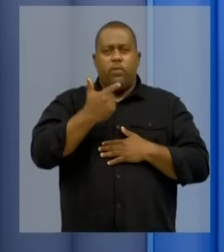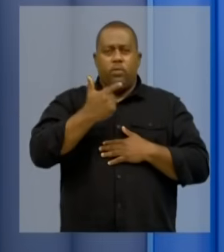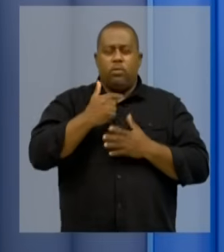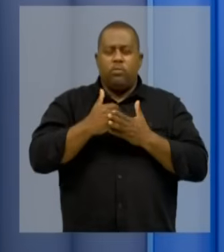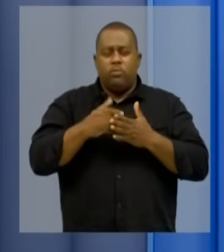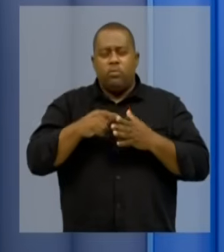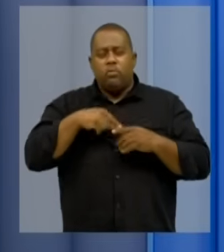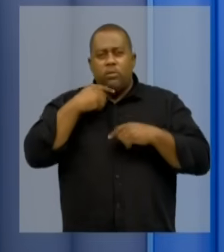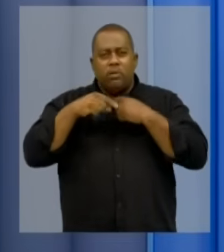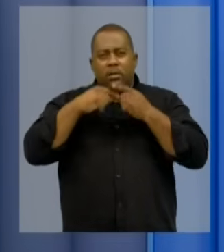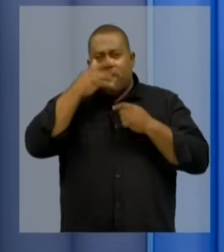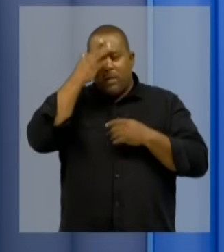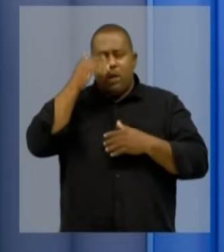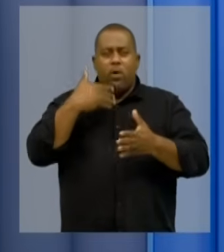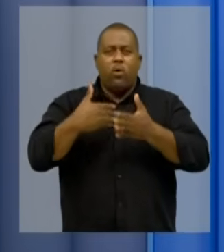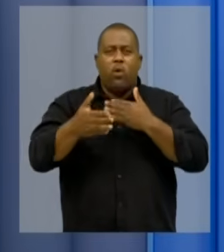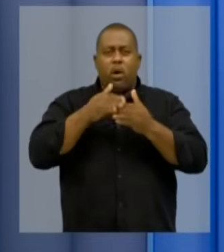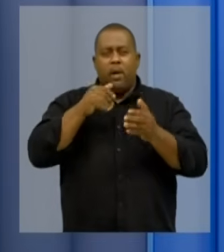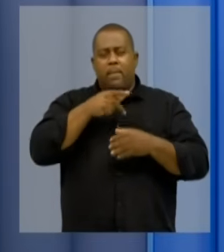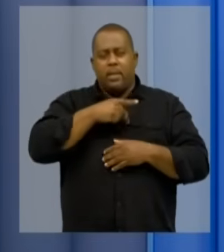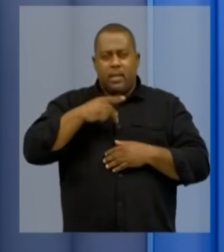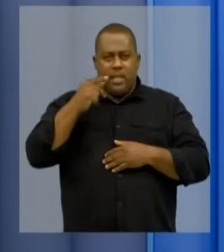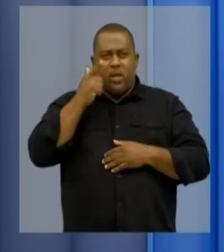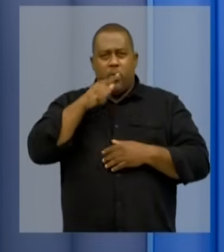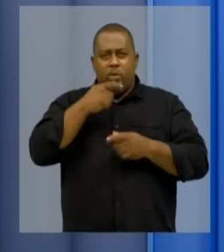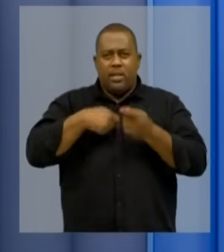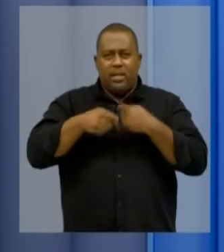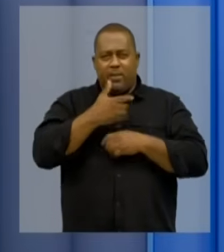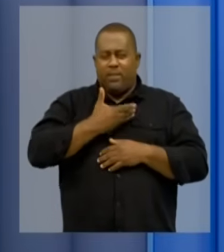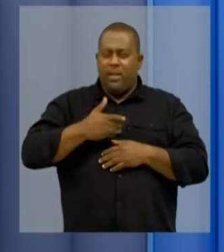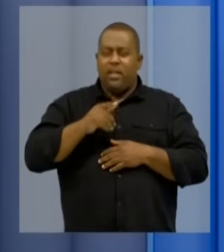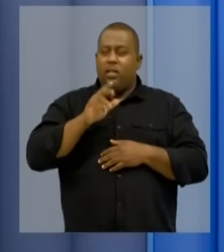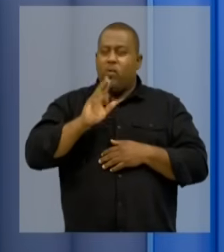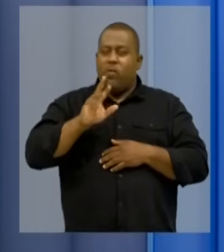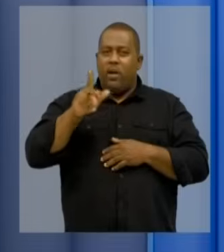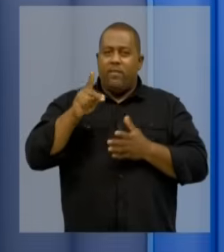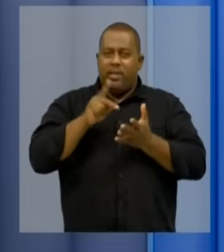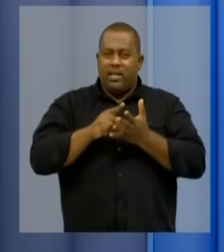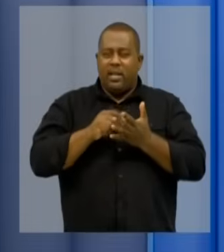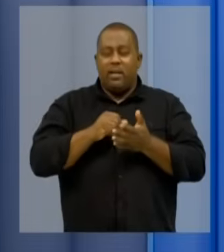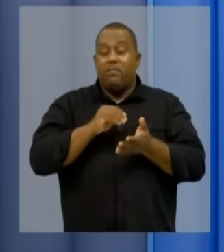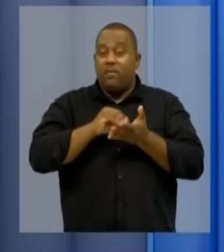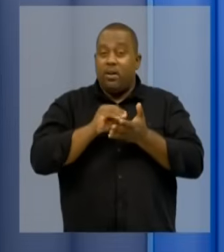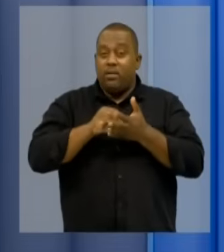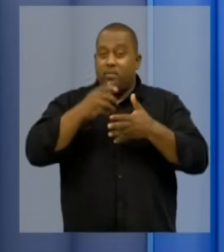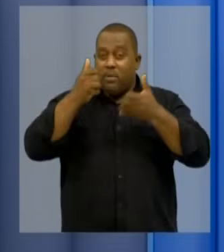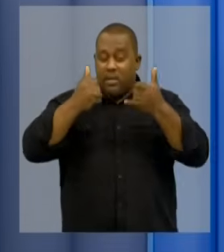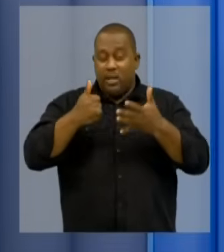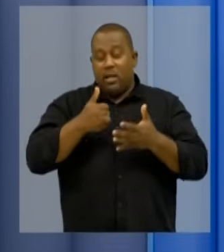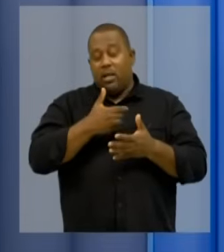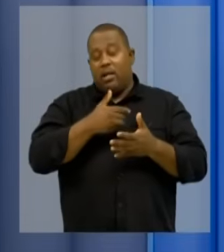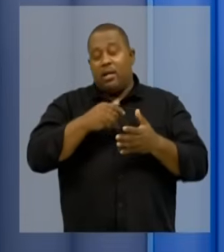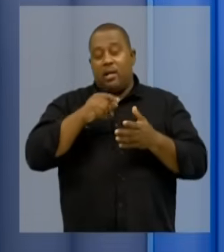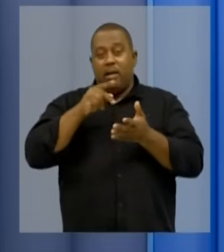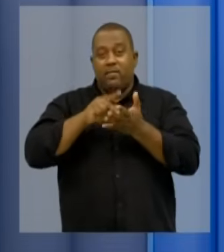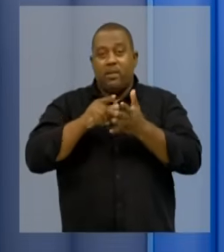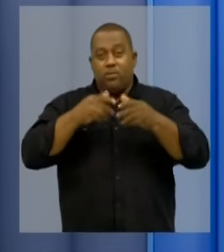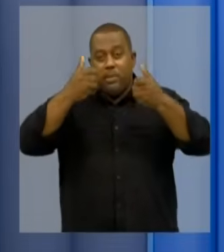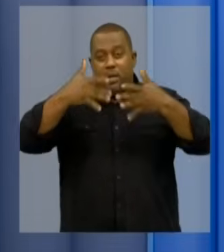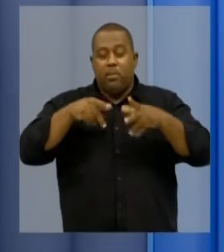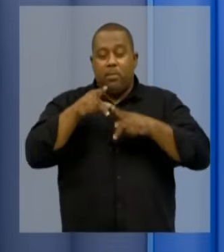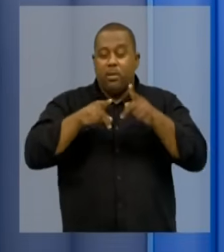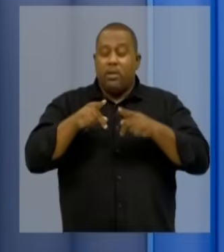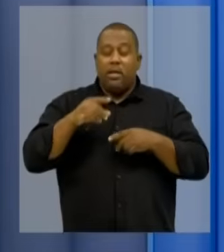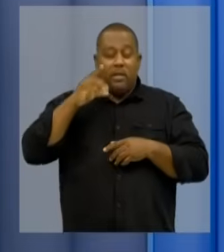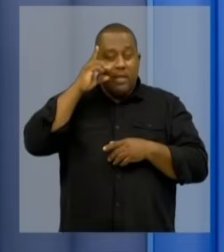qualquer presidente governa, porque não é verdade. O ex-prefeito falta com a verdade à população, porque Dilma mandou R$0 para Salvador. E com